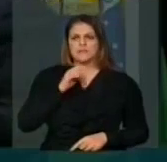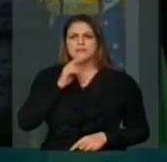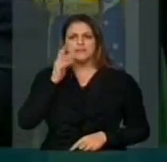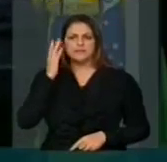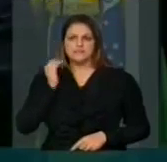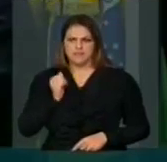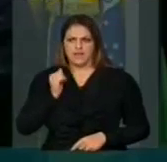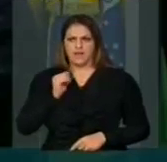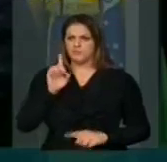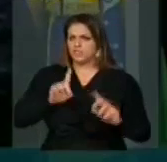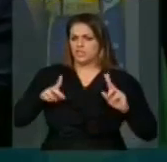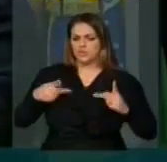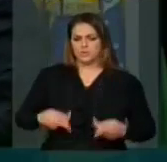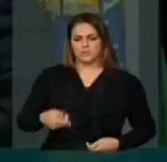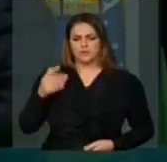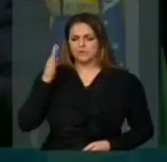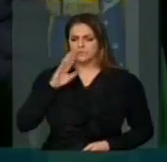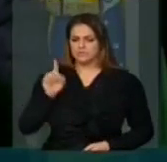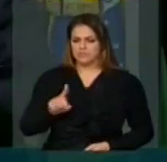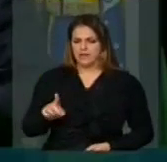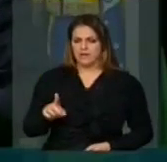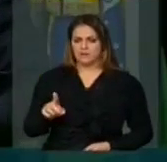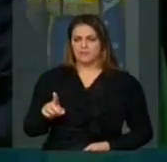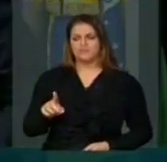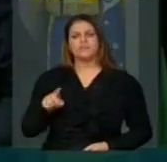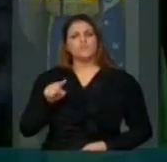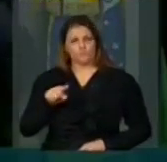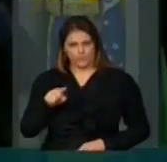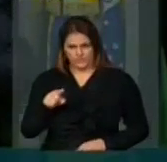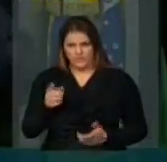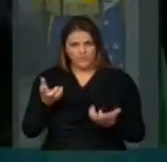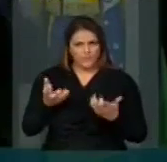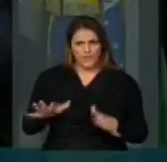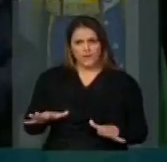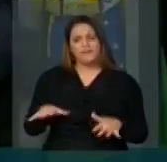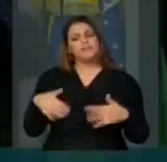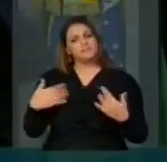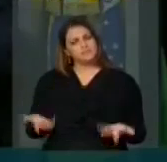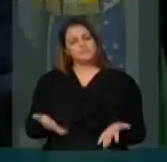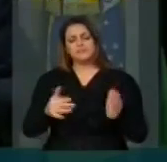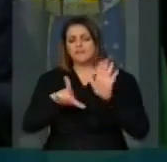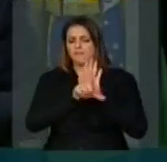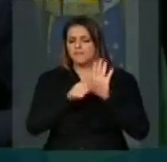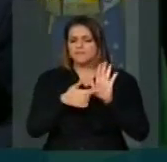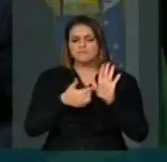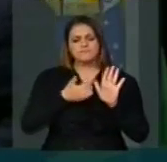os senhores não querem isso, então essa legislação é a que mais avançada se